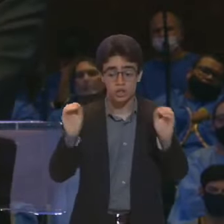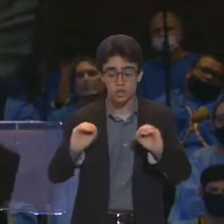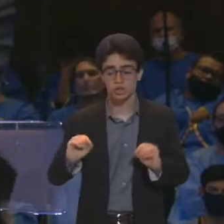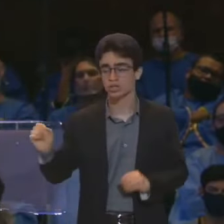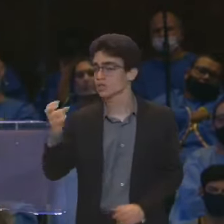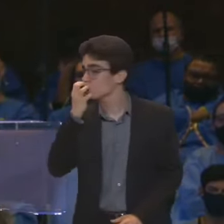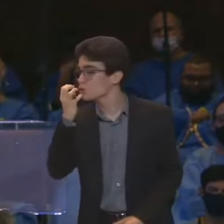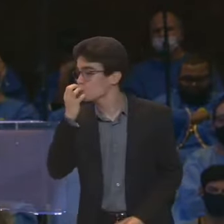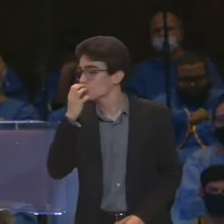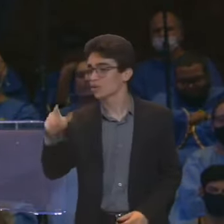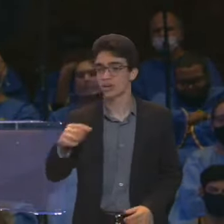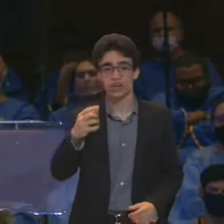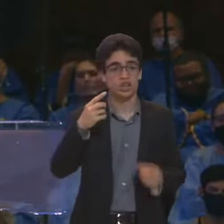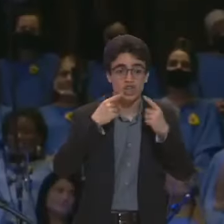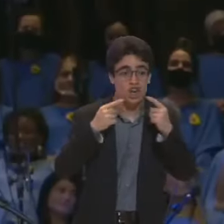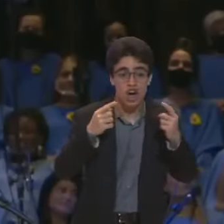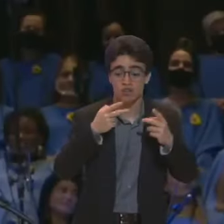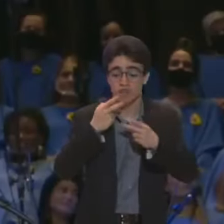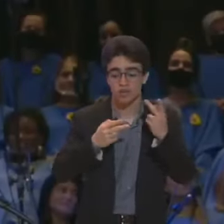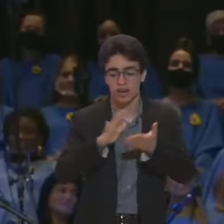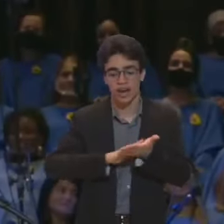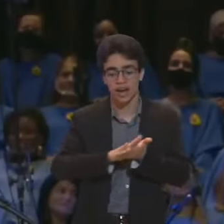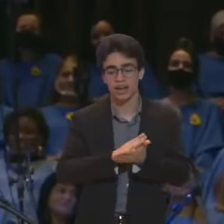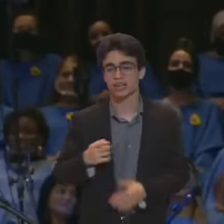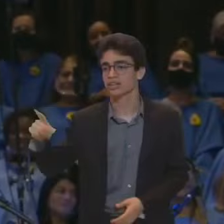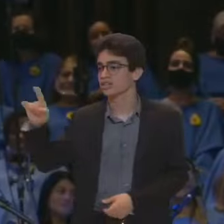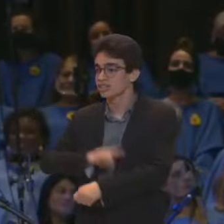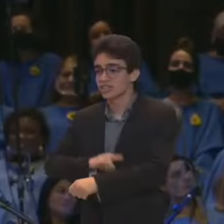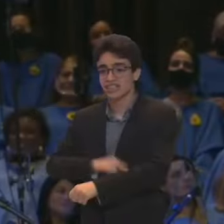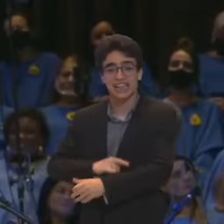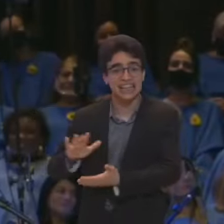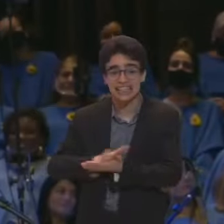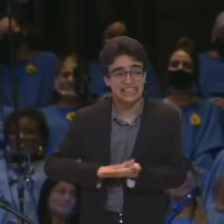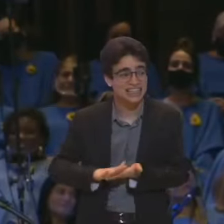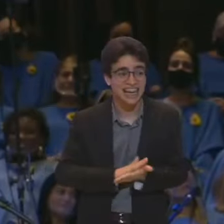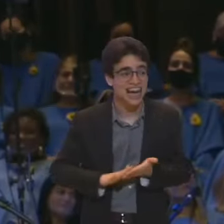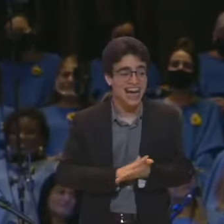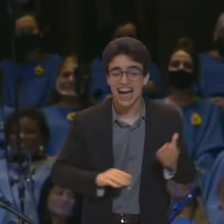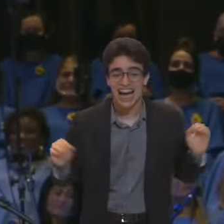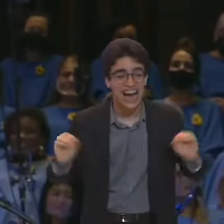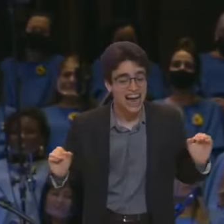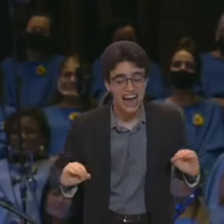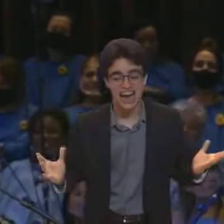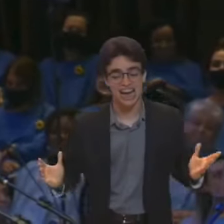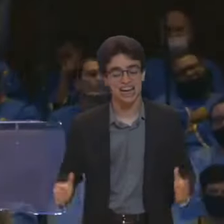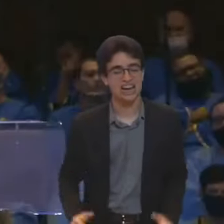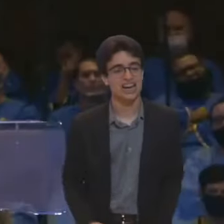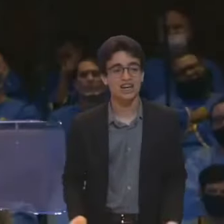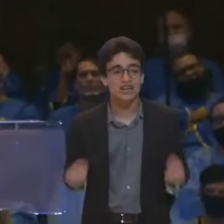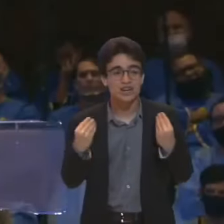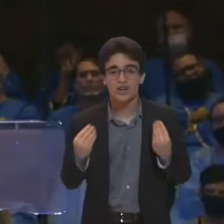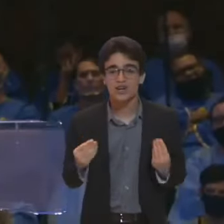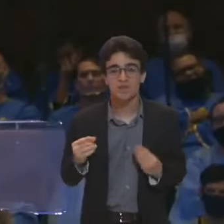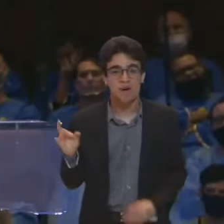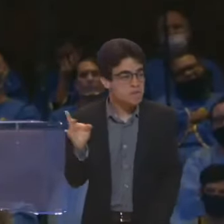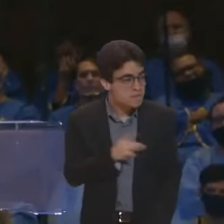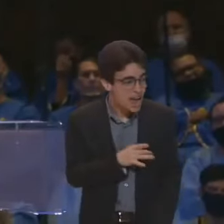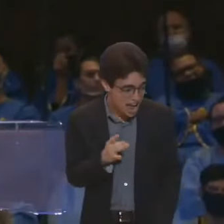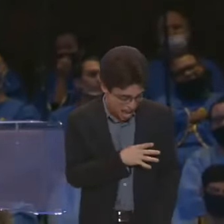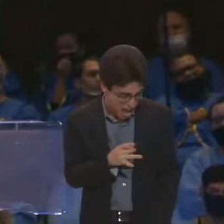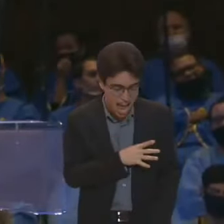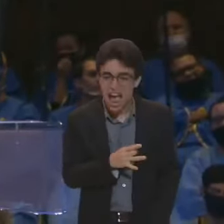late, ninguém vai fazer xixi. É um negócio terrível, é um medo